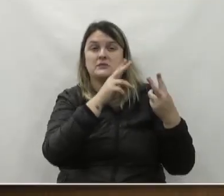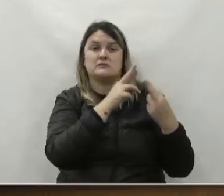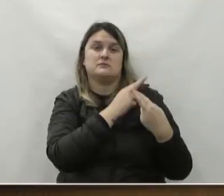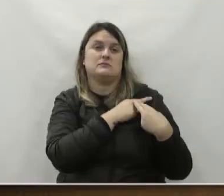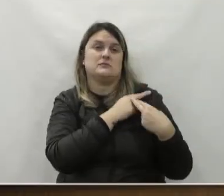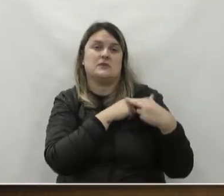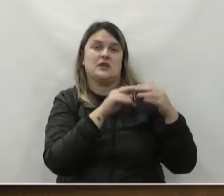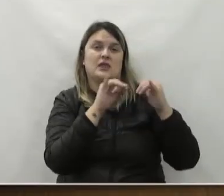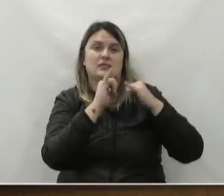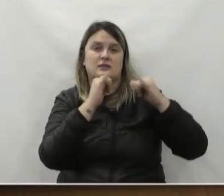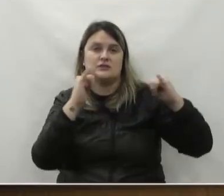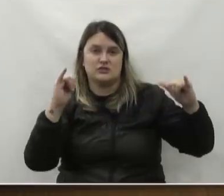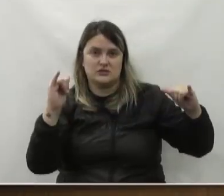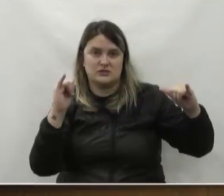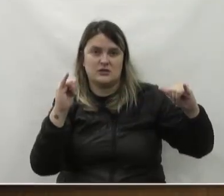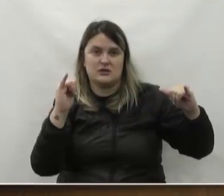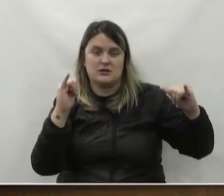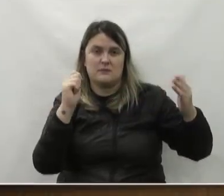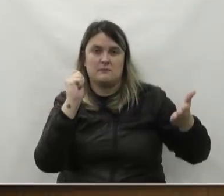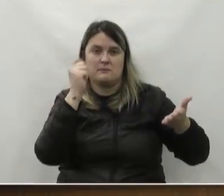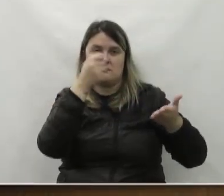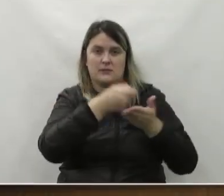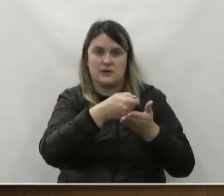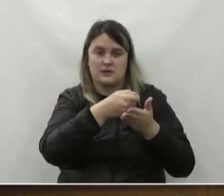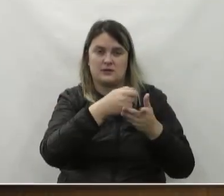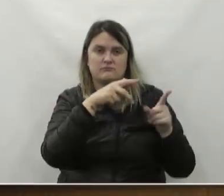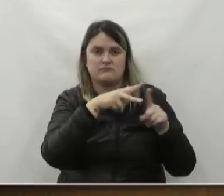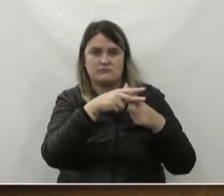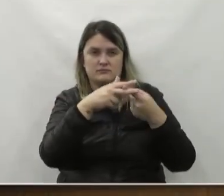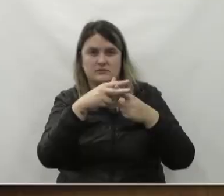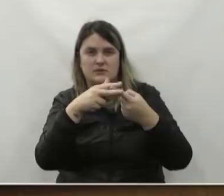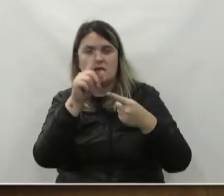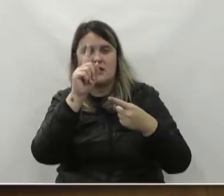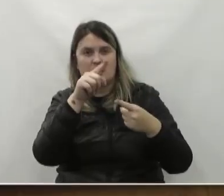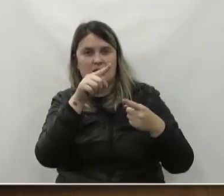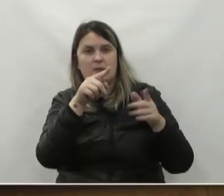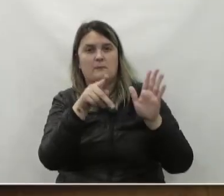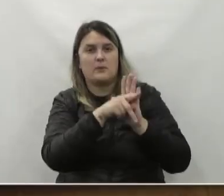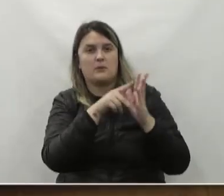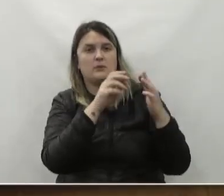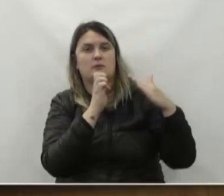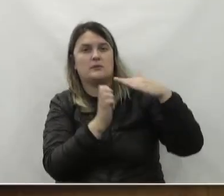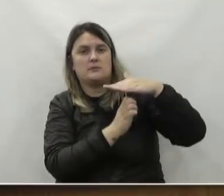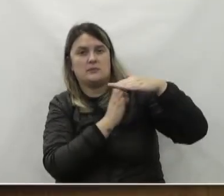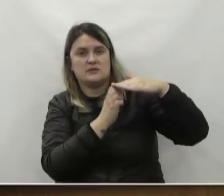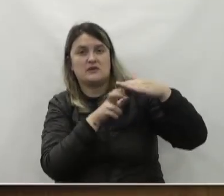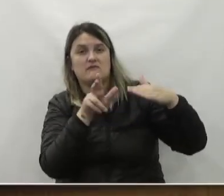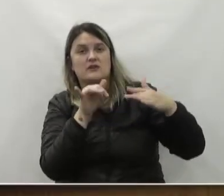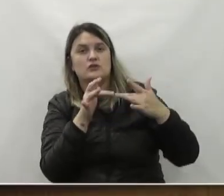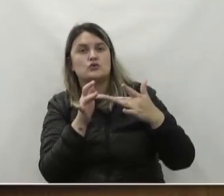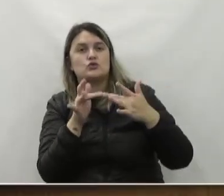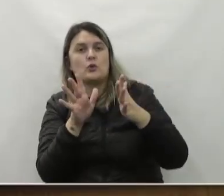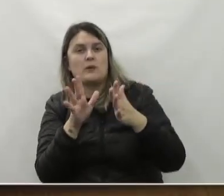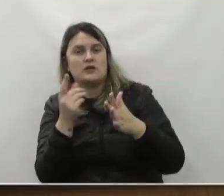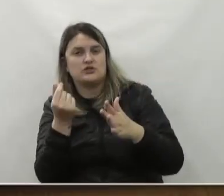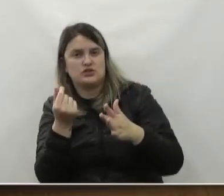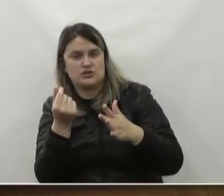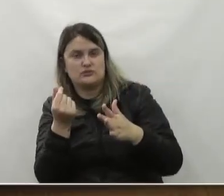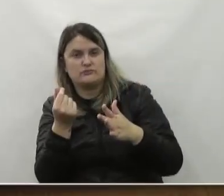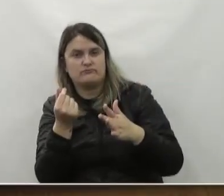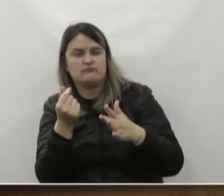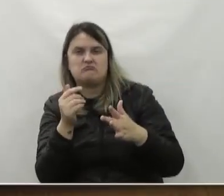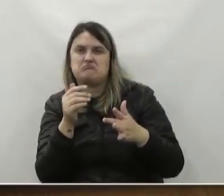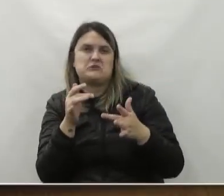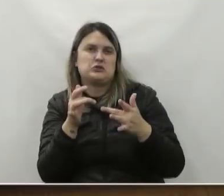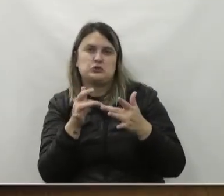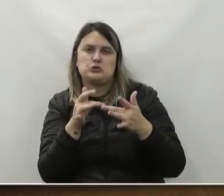da energia que é paga e a manutenção vai ser tudo da empresa. E vai sobrar, hoje